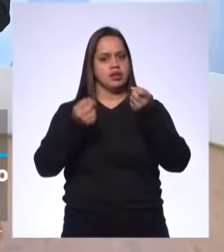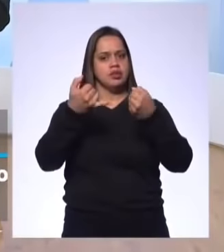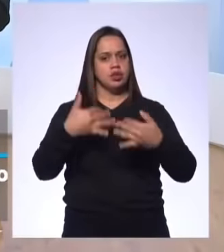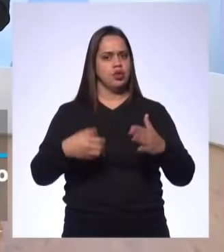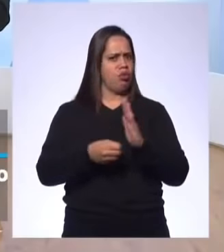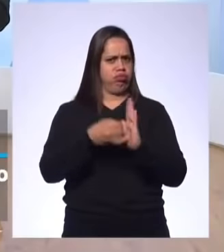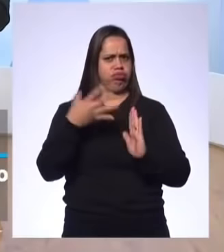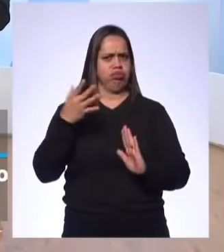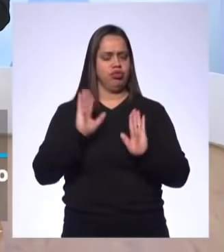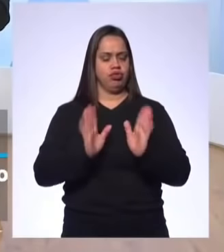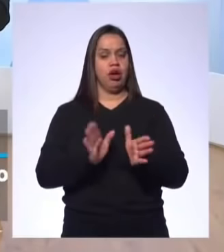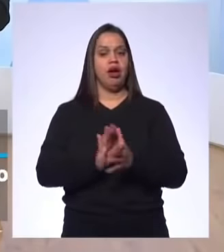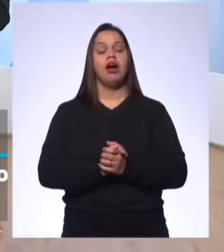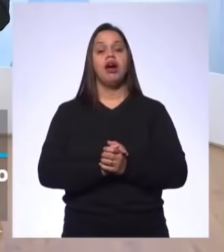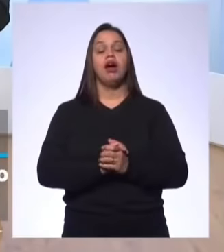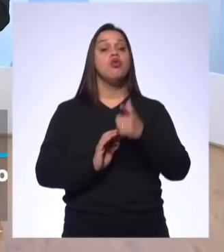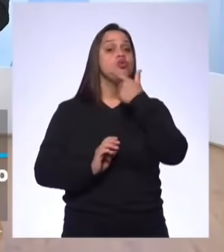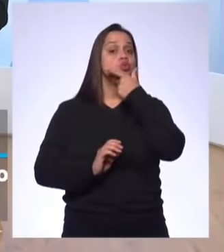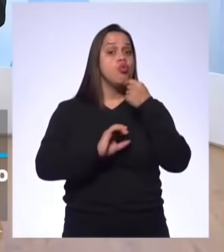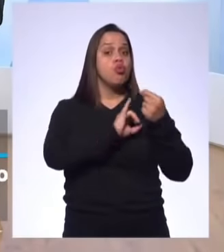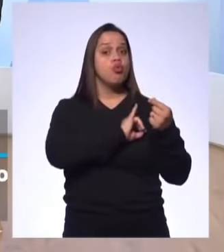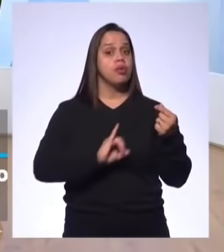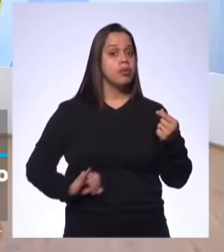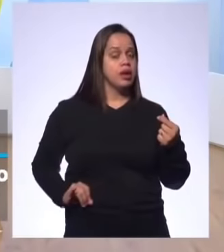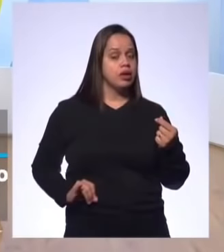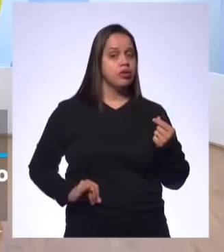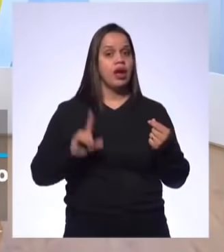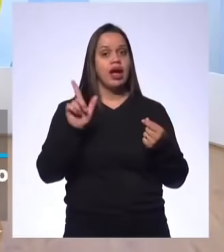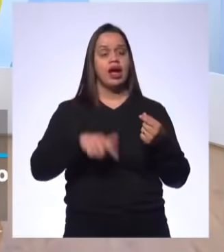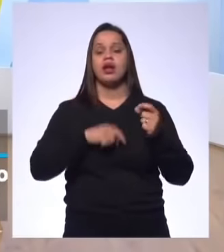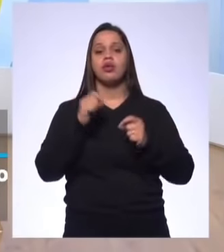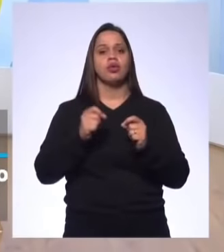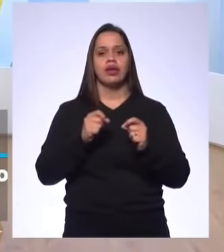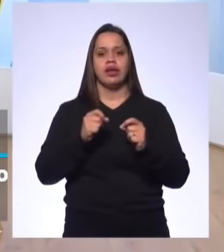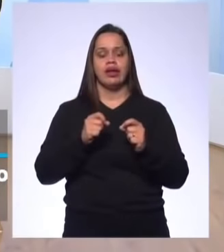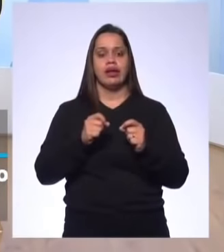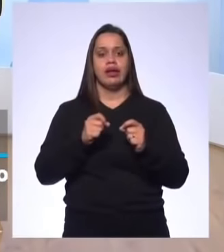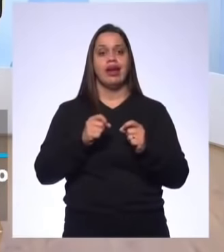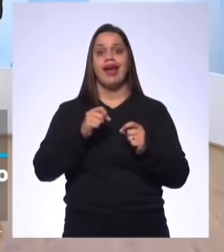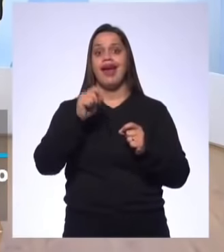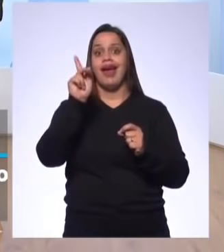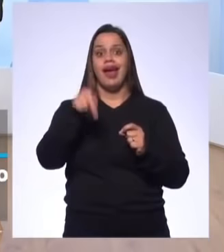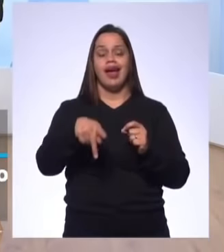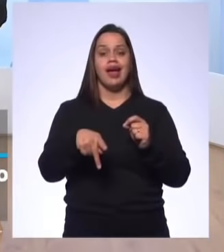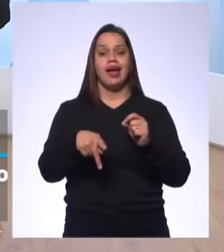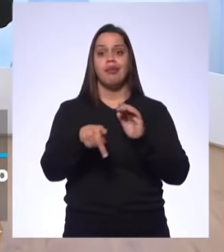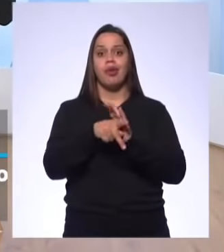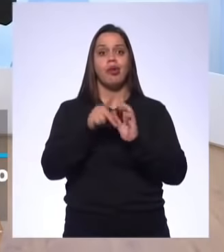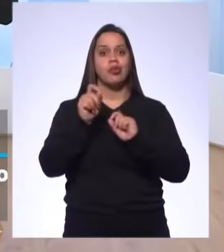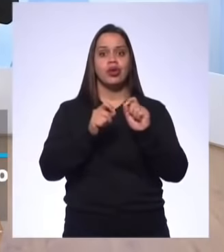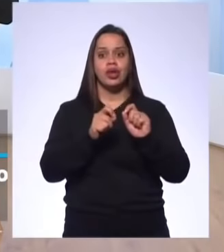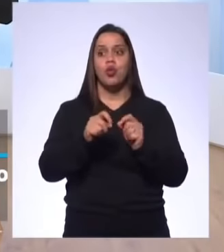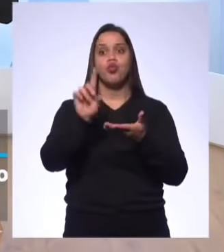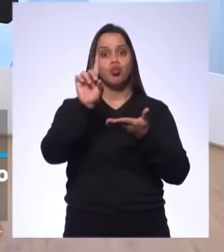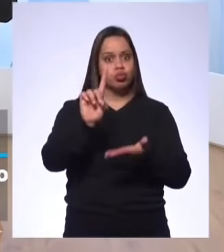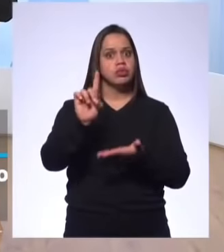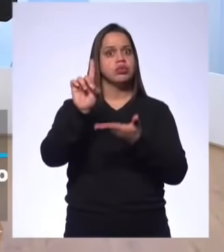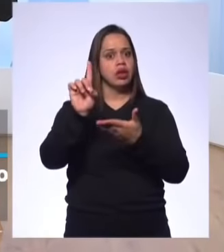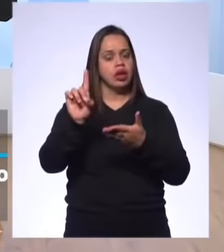o imperador, ele era cultuado como uma divindade. E